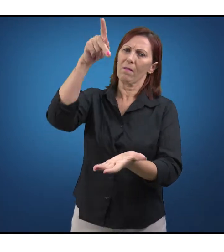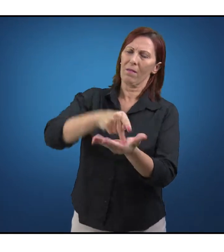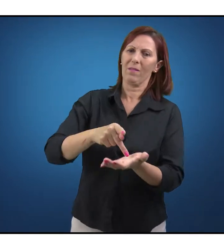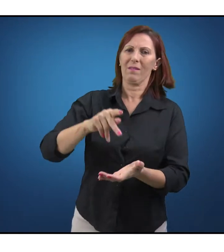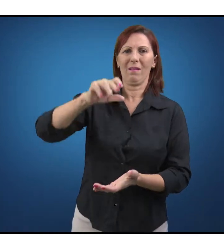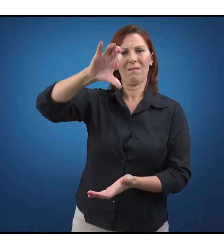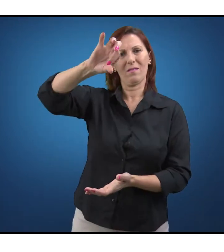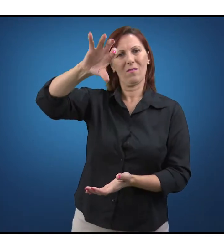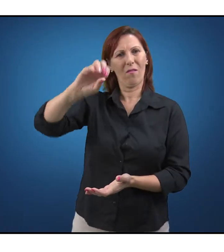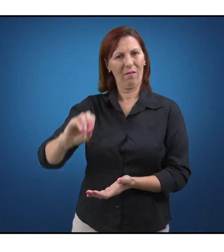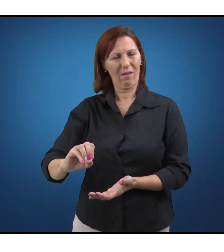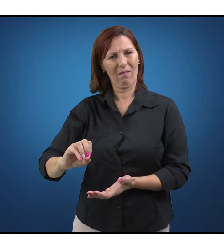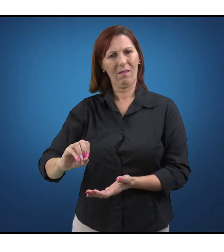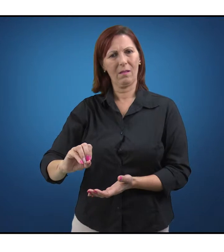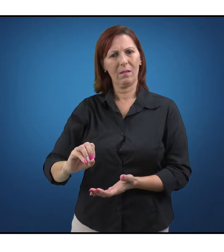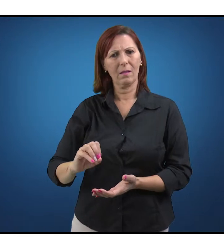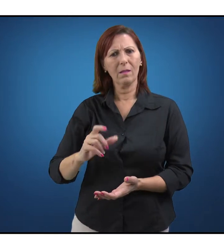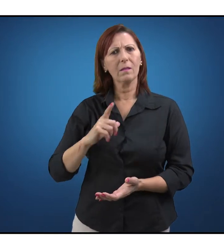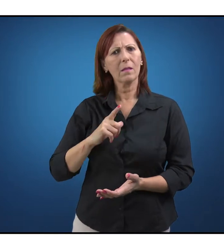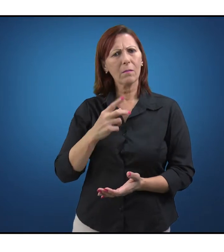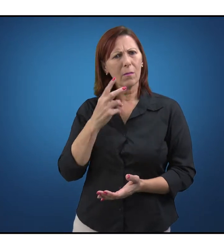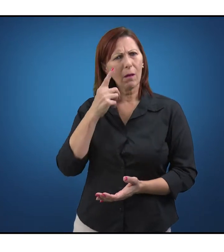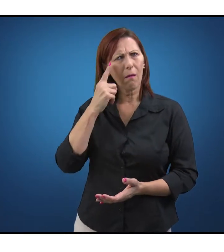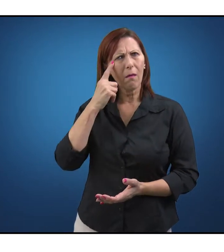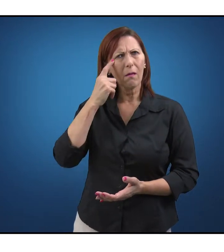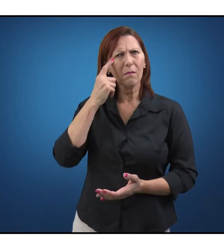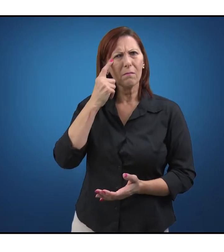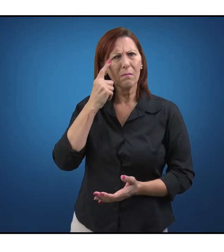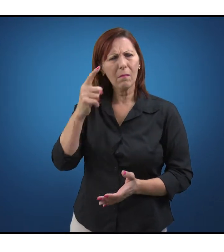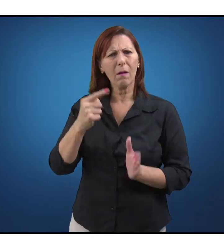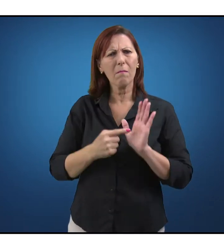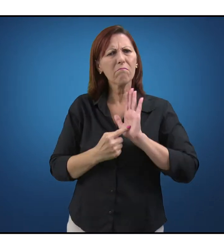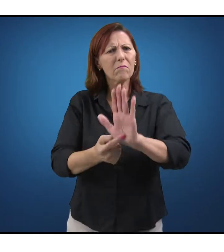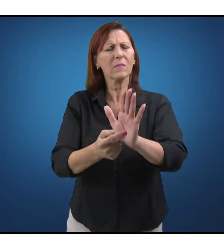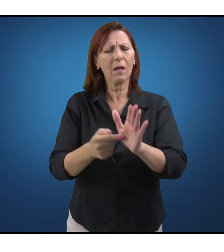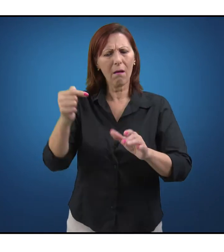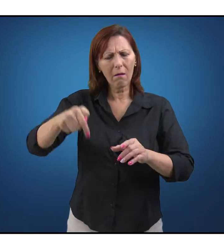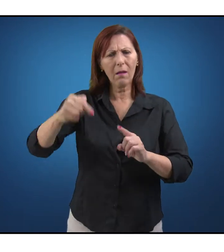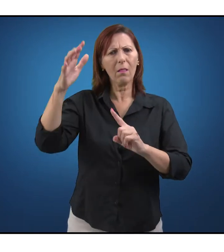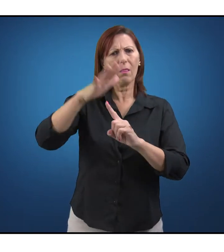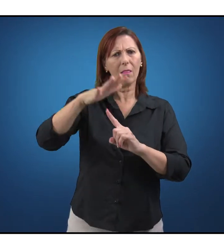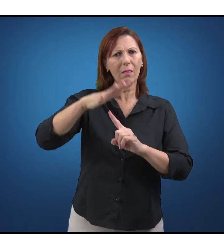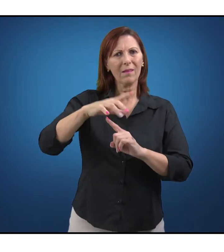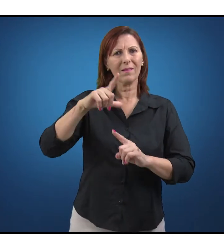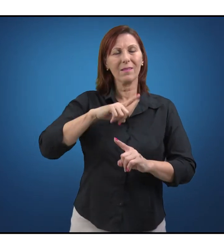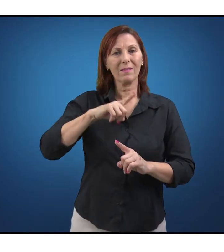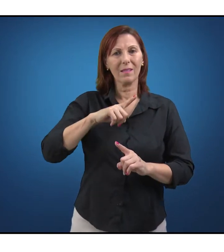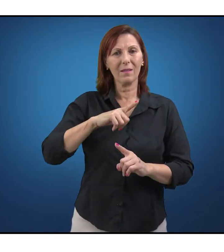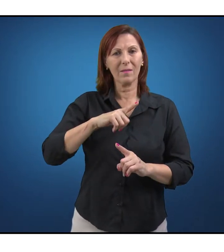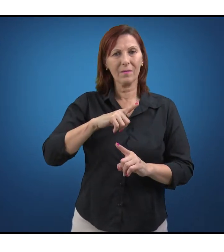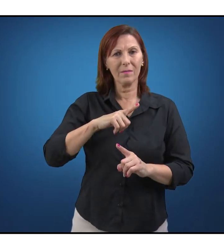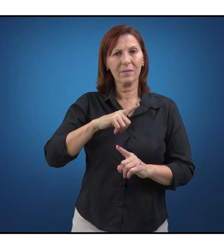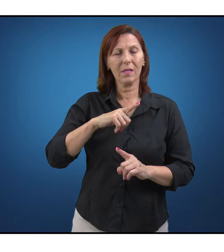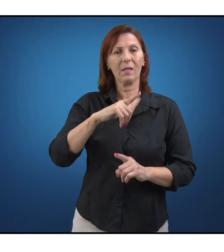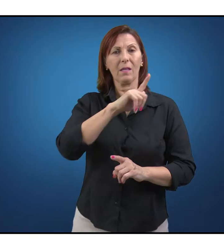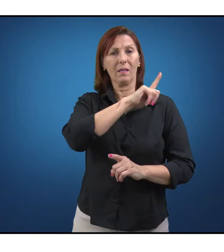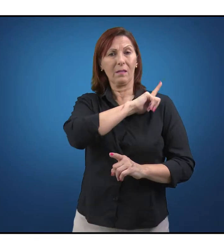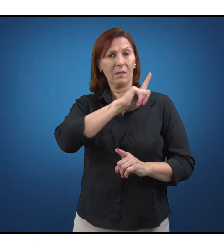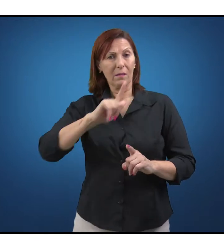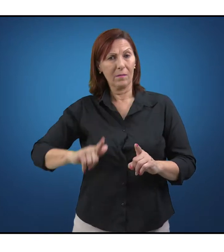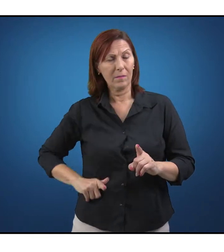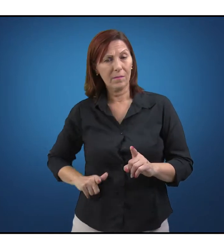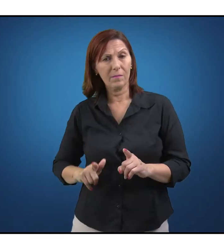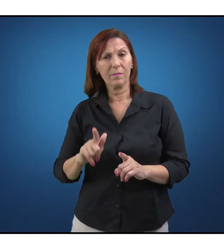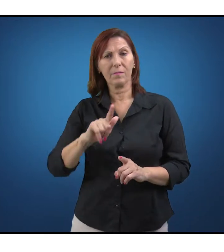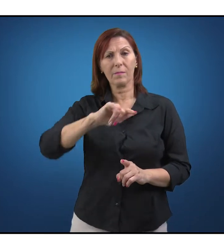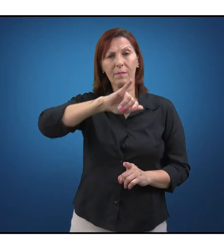90. E nós temos um reflexo muito grande aqui no Paraná, principalmente quando nós temos o comando do governador Jaime